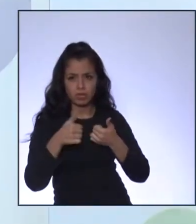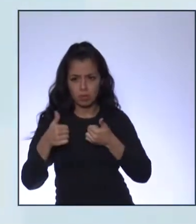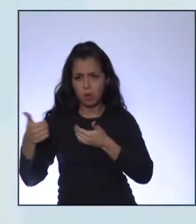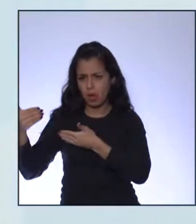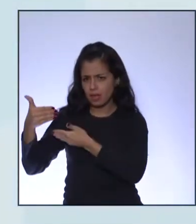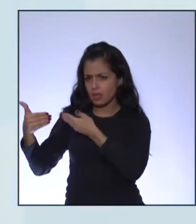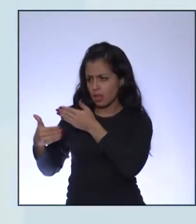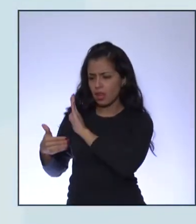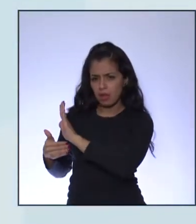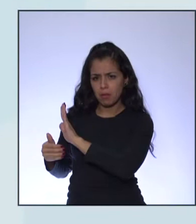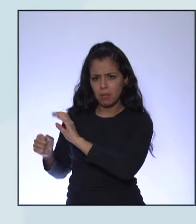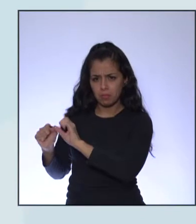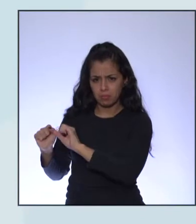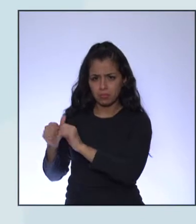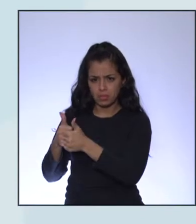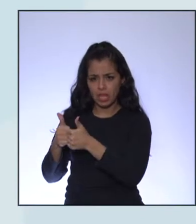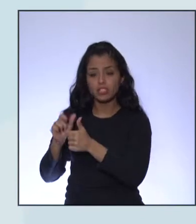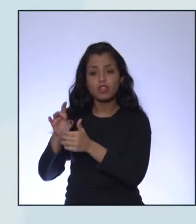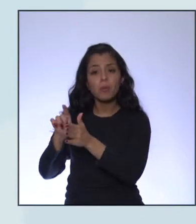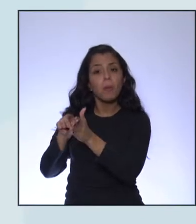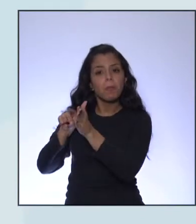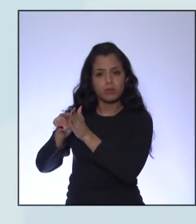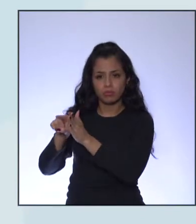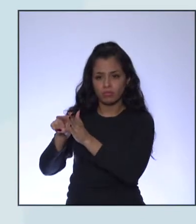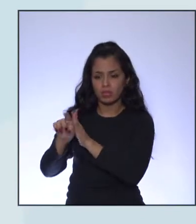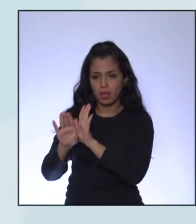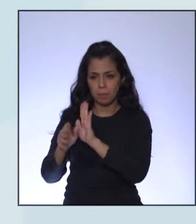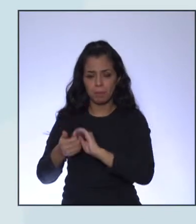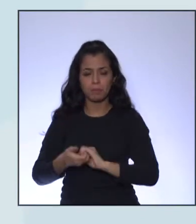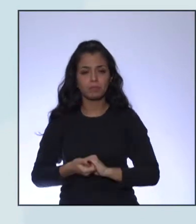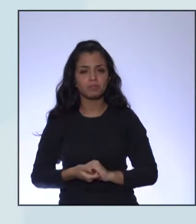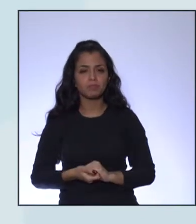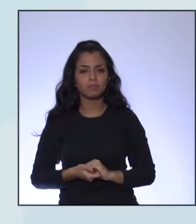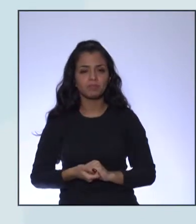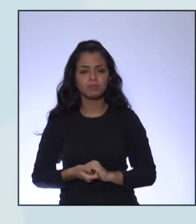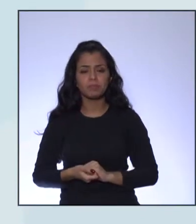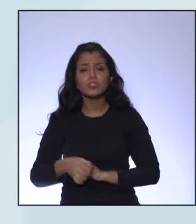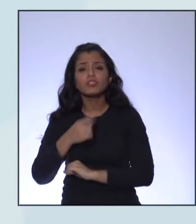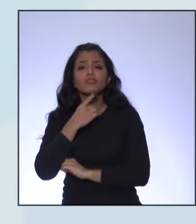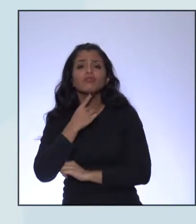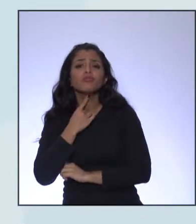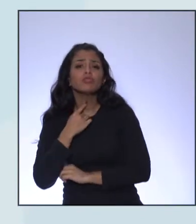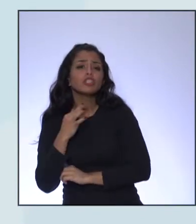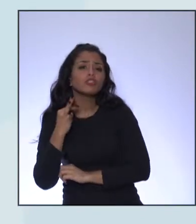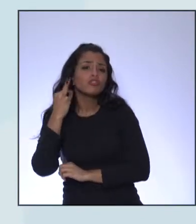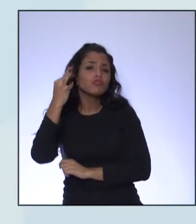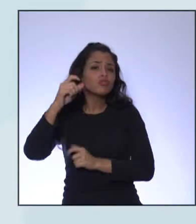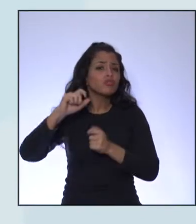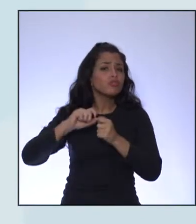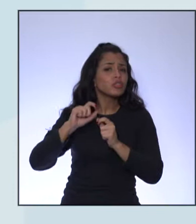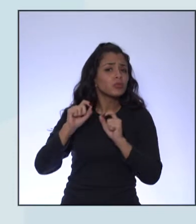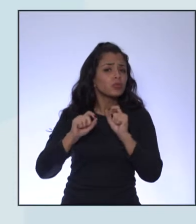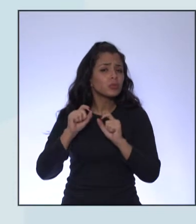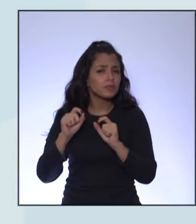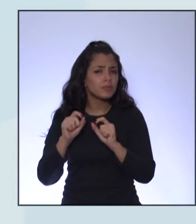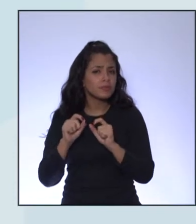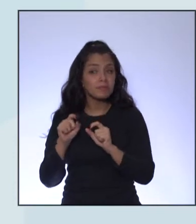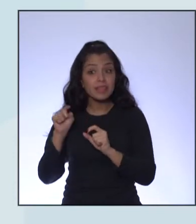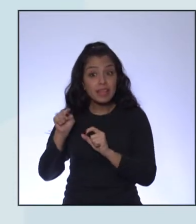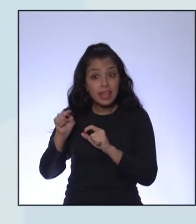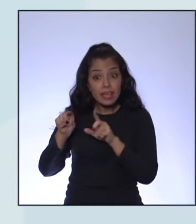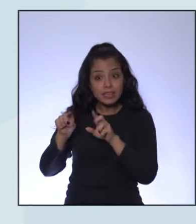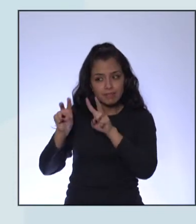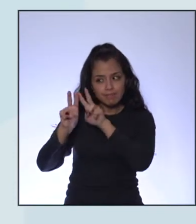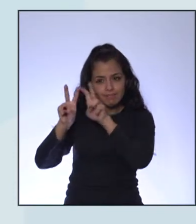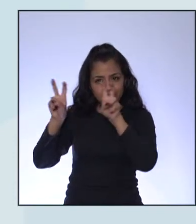tela, eu prefiro, só para eu ler a pergunta, por favor. O que você quer ser quando crescer? Essa é a pergunta que eu gostaria